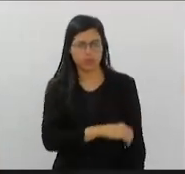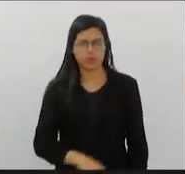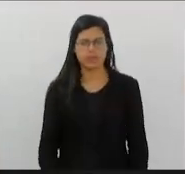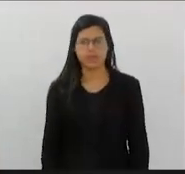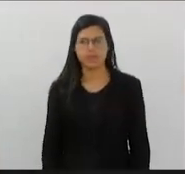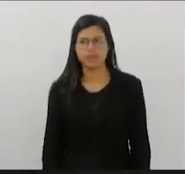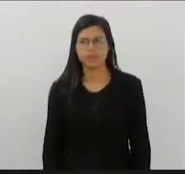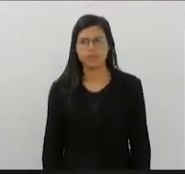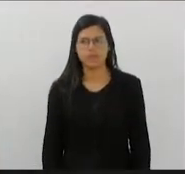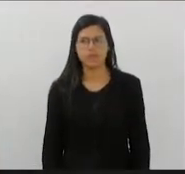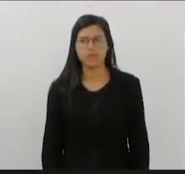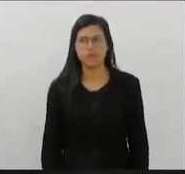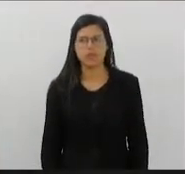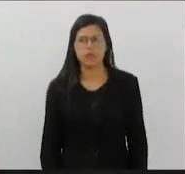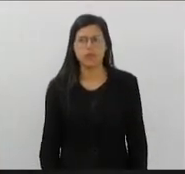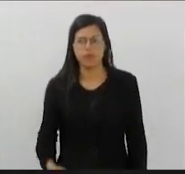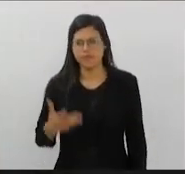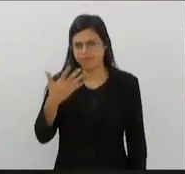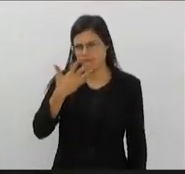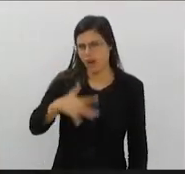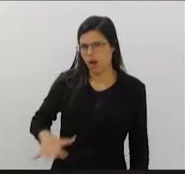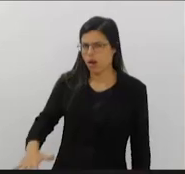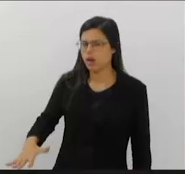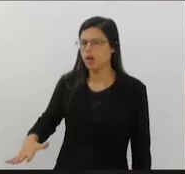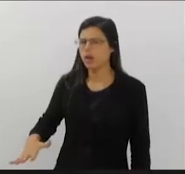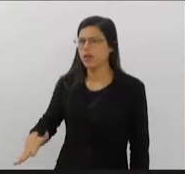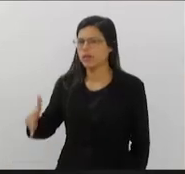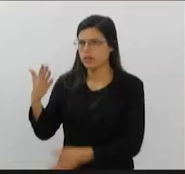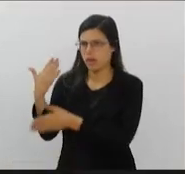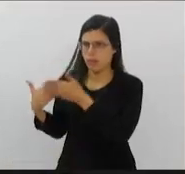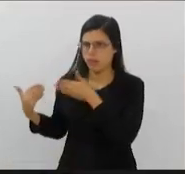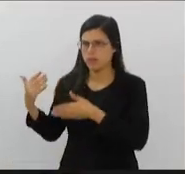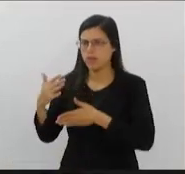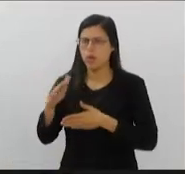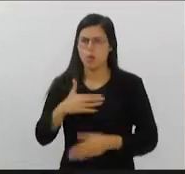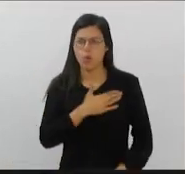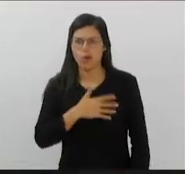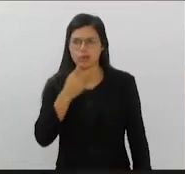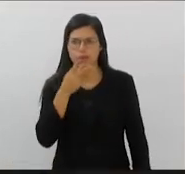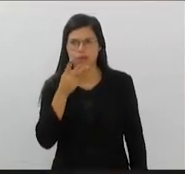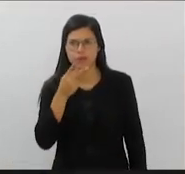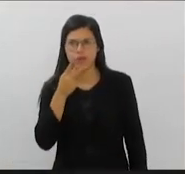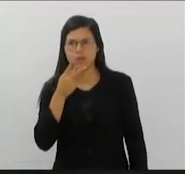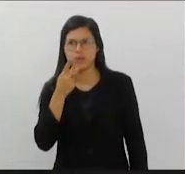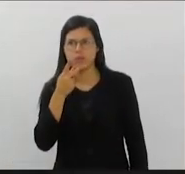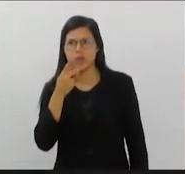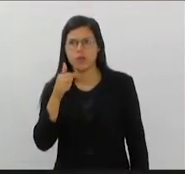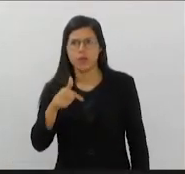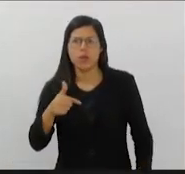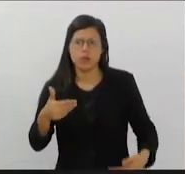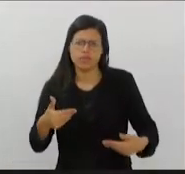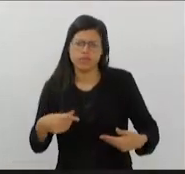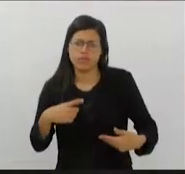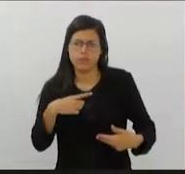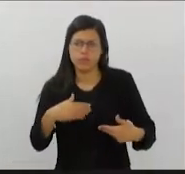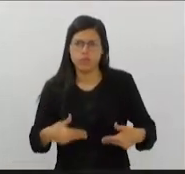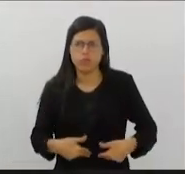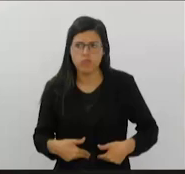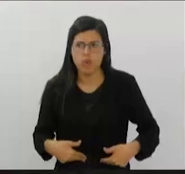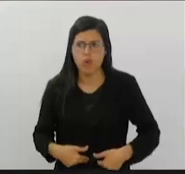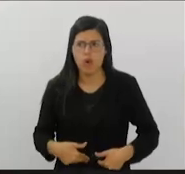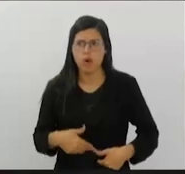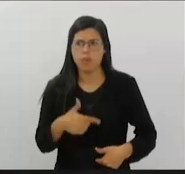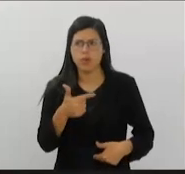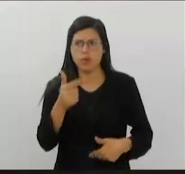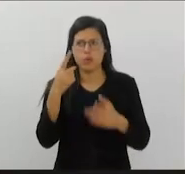E, ainda na infância, eu sempre gosto de citar isso porque é muito importante, ainda na infância eu fui atravessada pela fome e por outras